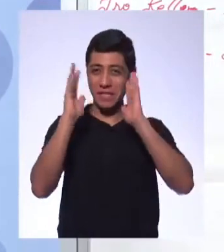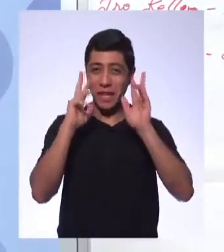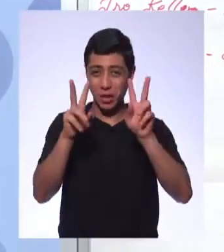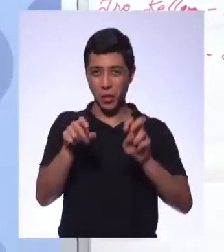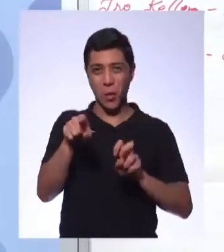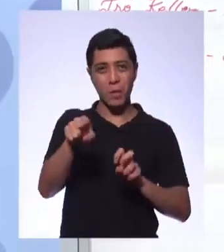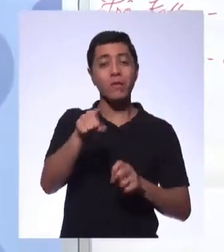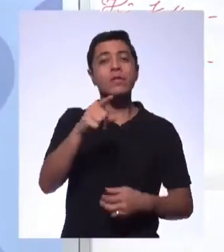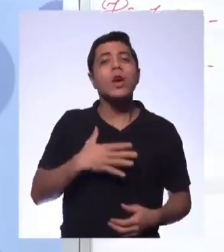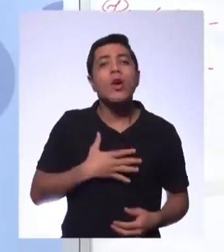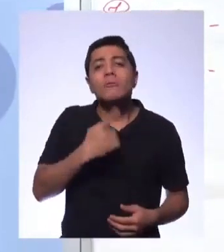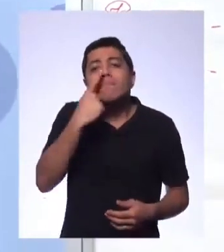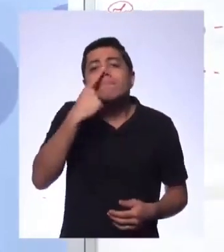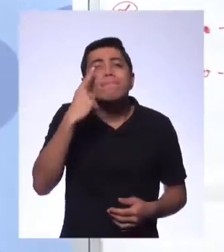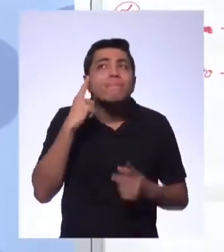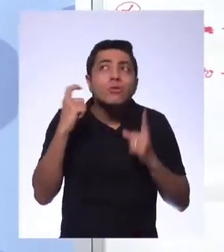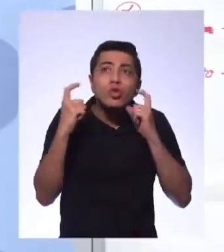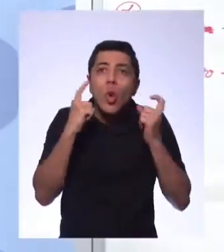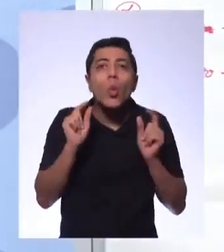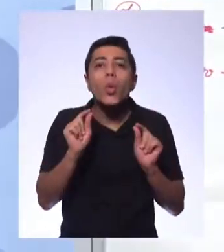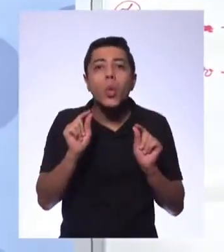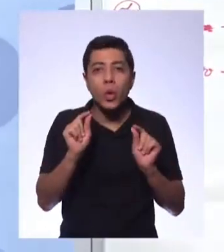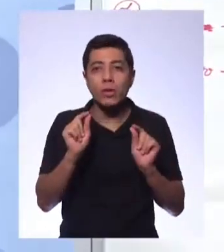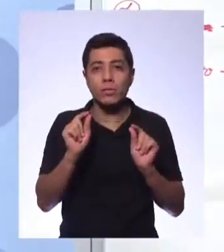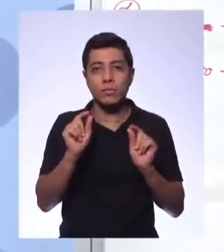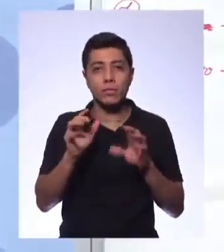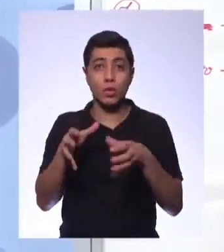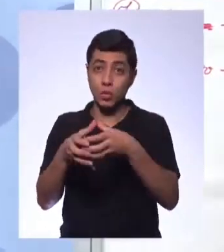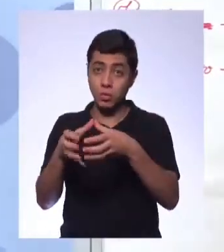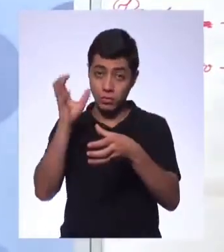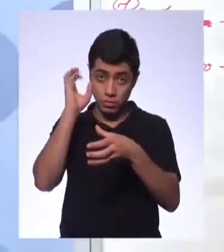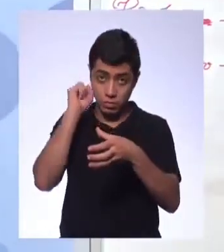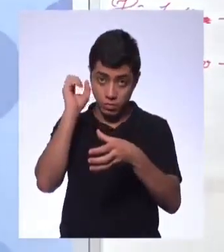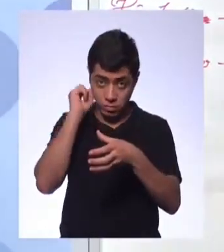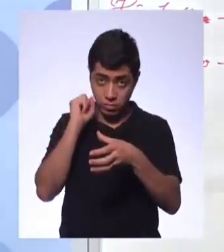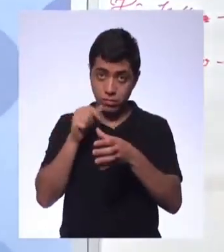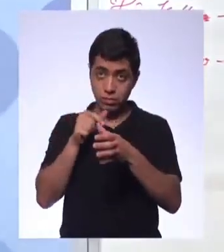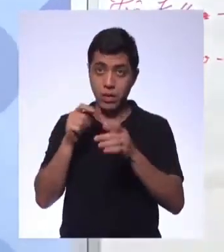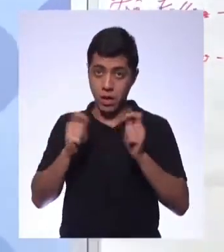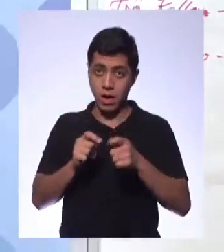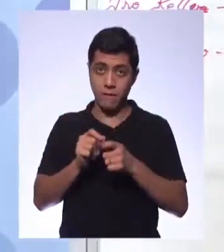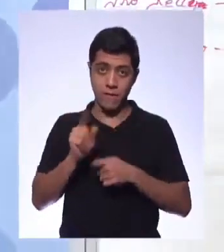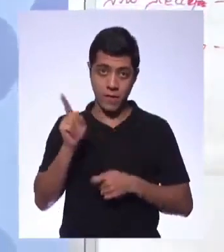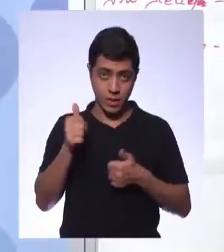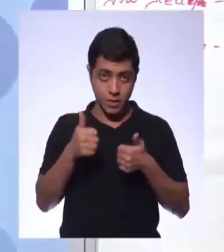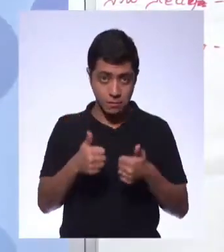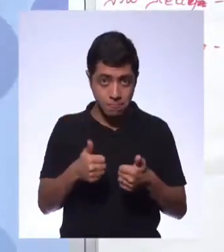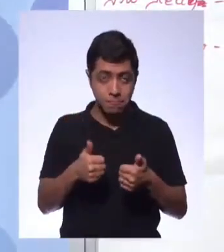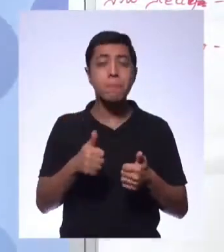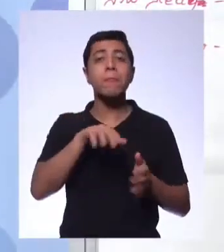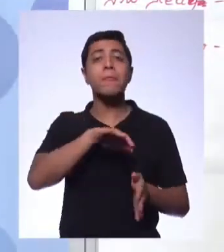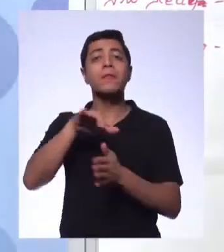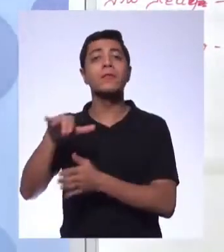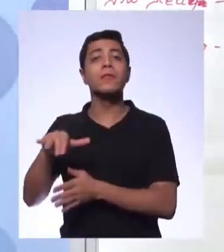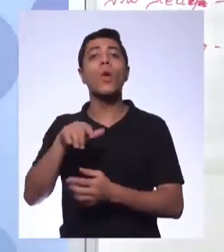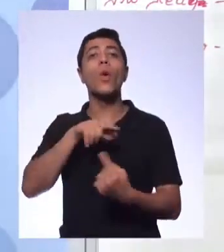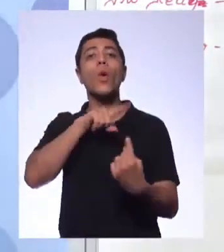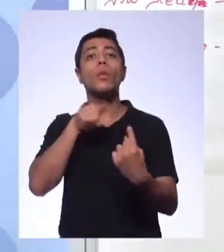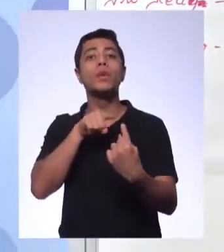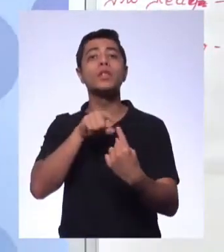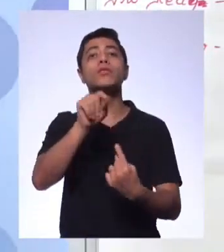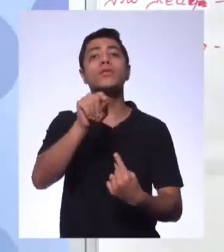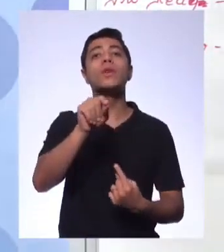sonoras de vocês, tá? Então, a ideia é que vocês escolham um tema qualquer, de livre escolha, tá, de vocês,